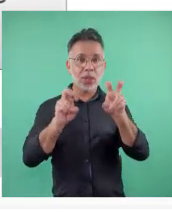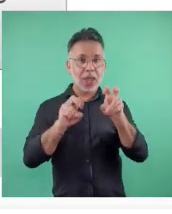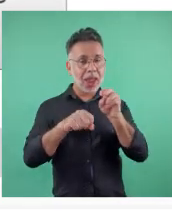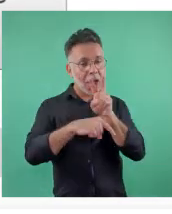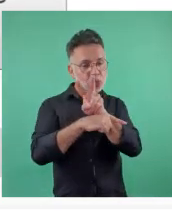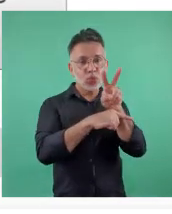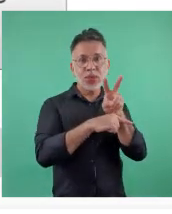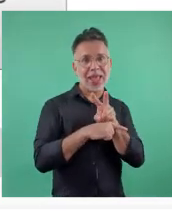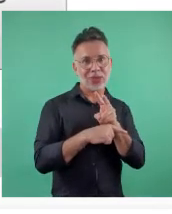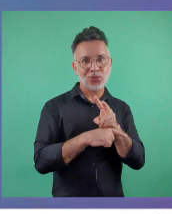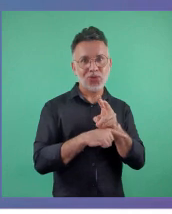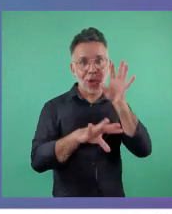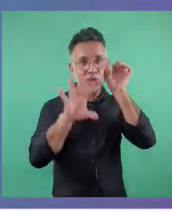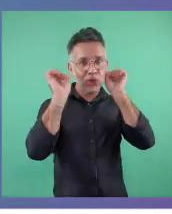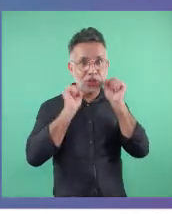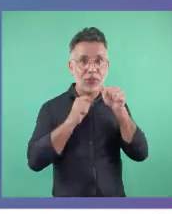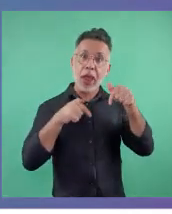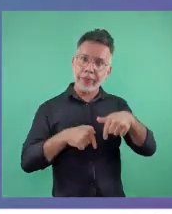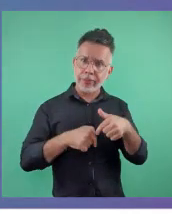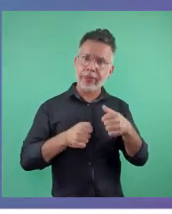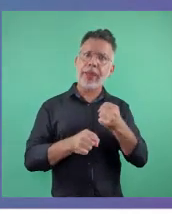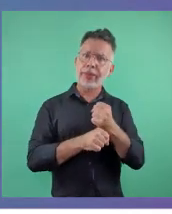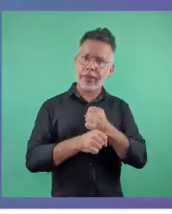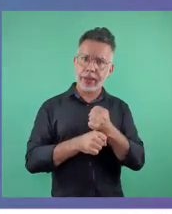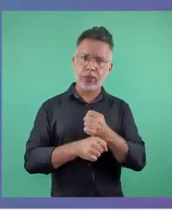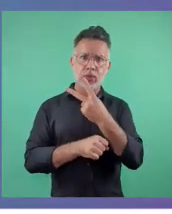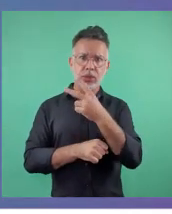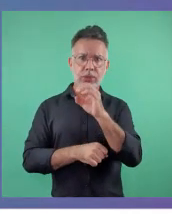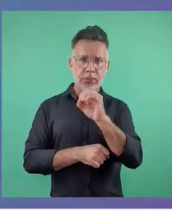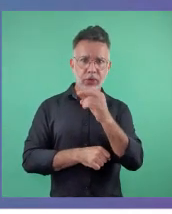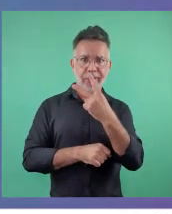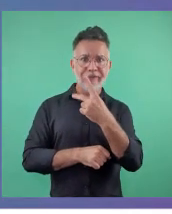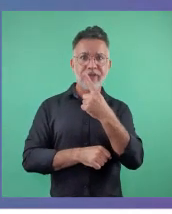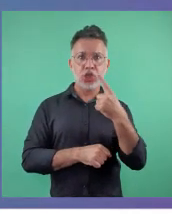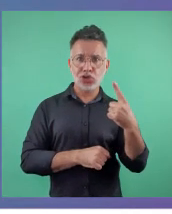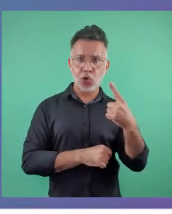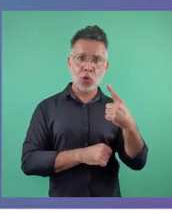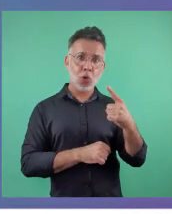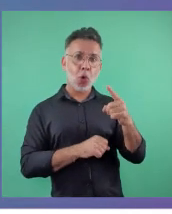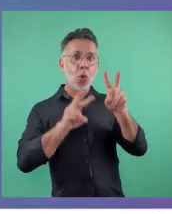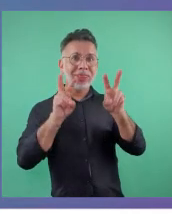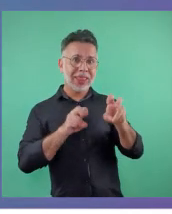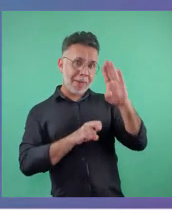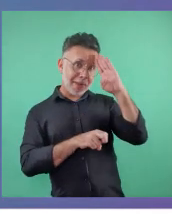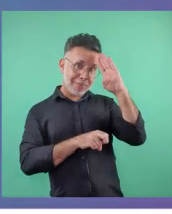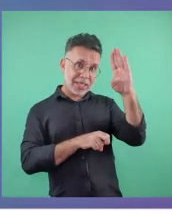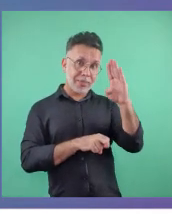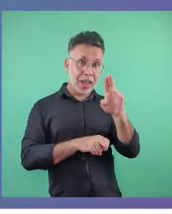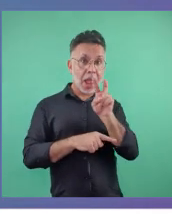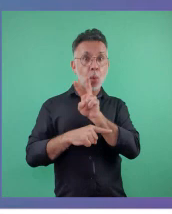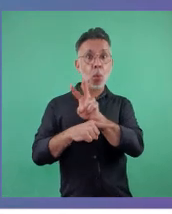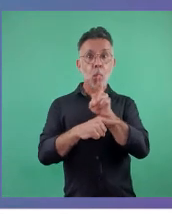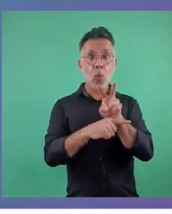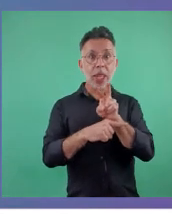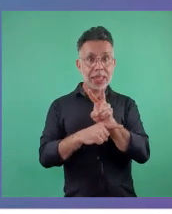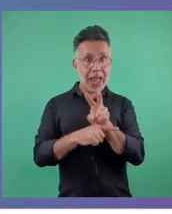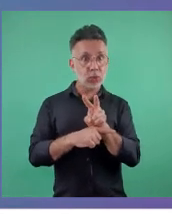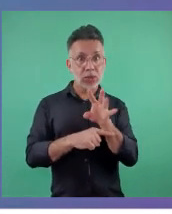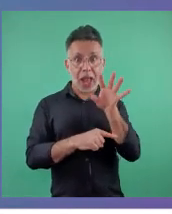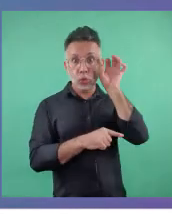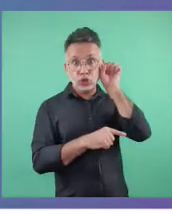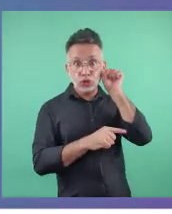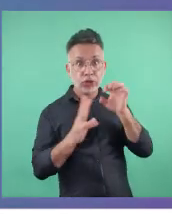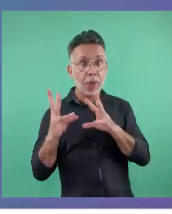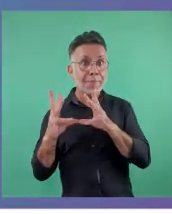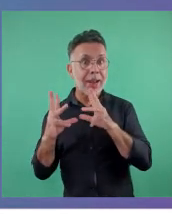cuidados auditivos. E este ano de 2021, o tema principal são cuidados auditivos